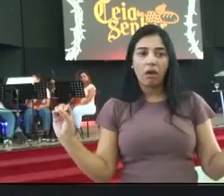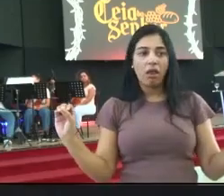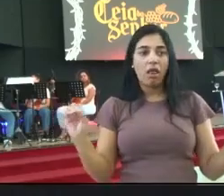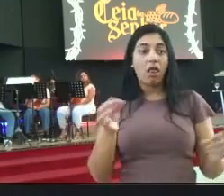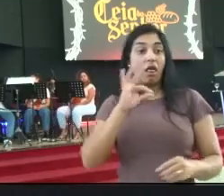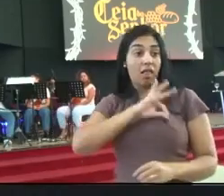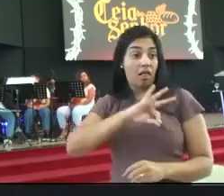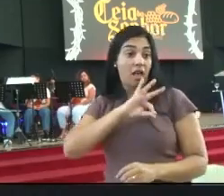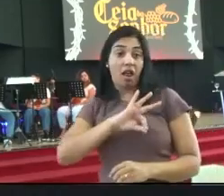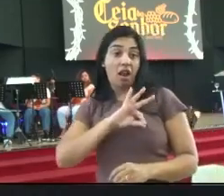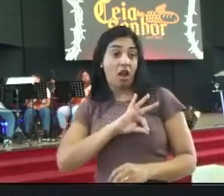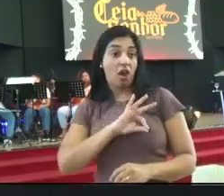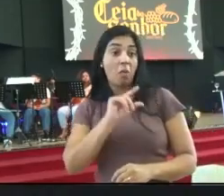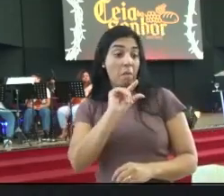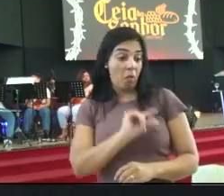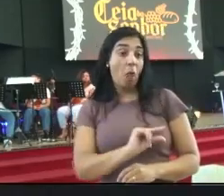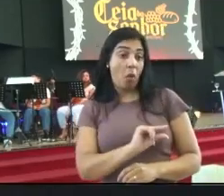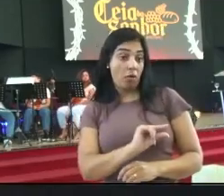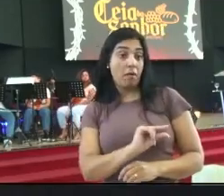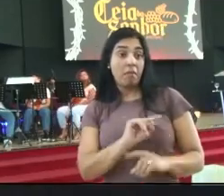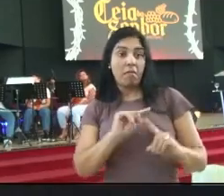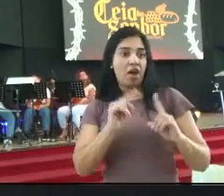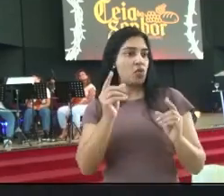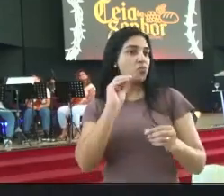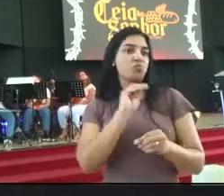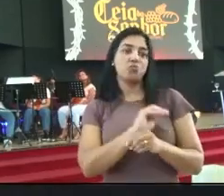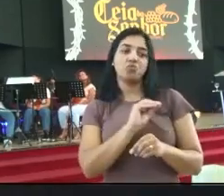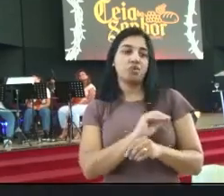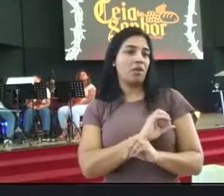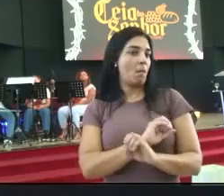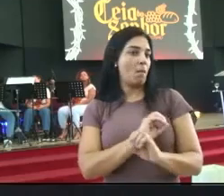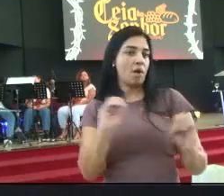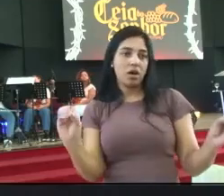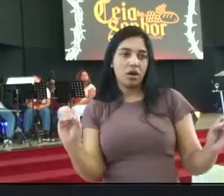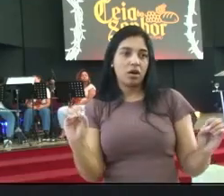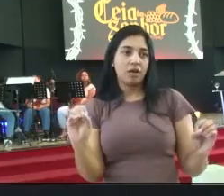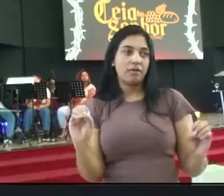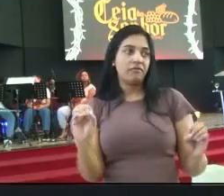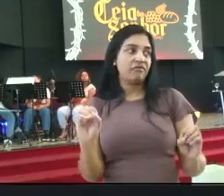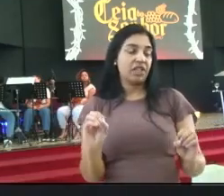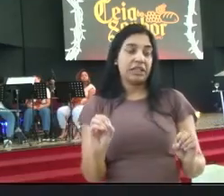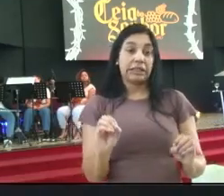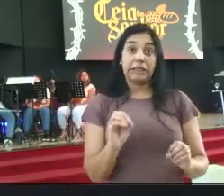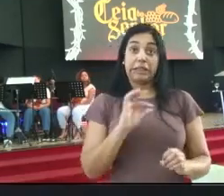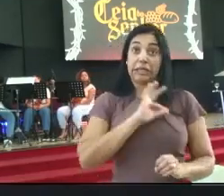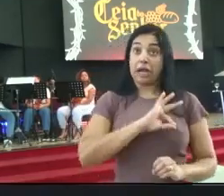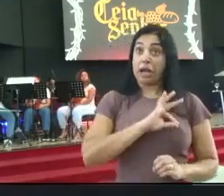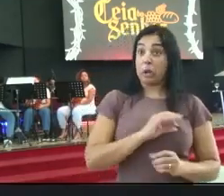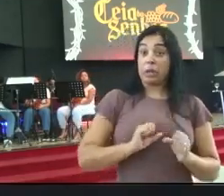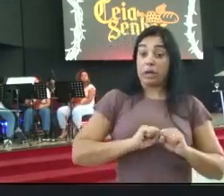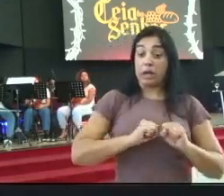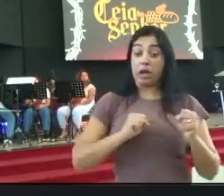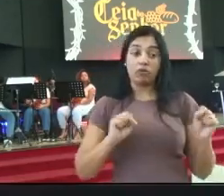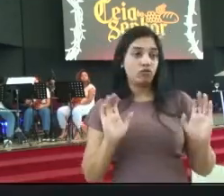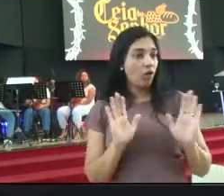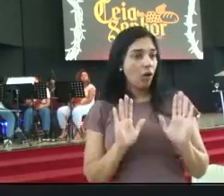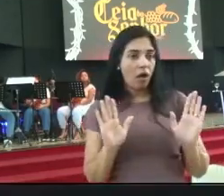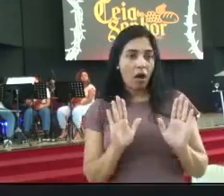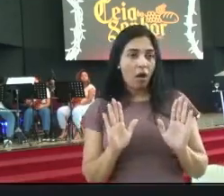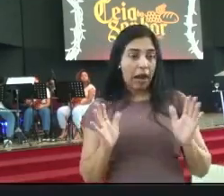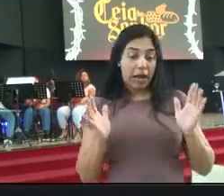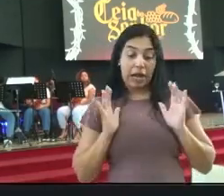daquele salário, às vezes é pouco, às vezes não é aquele salarião muito grande.